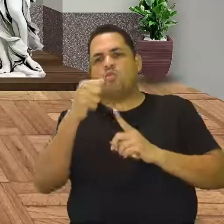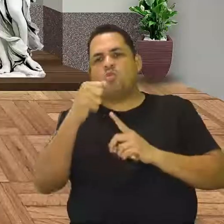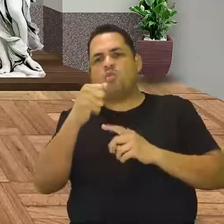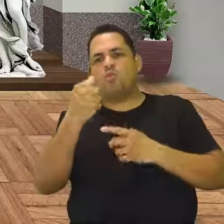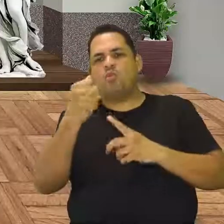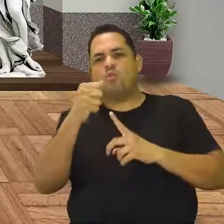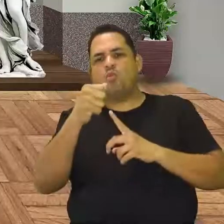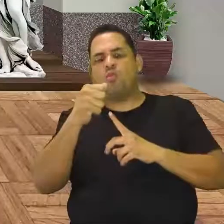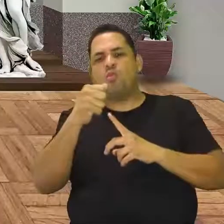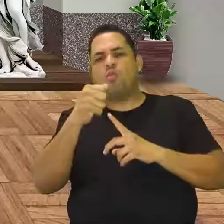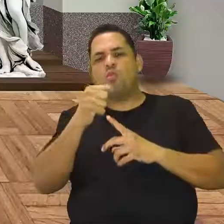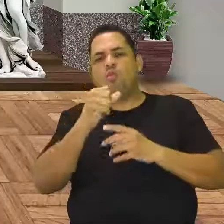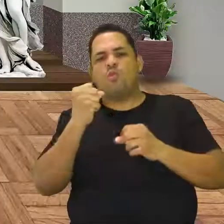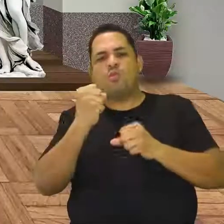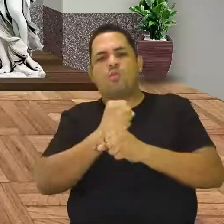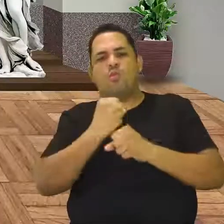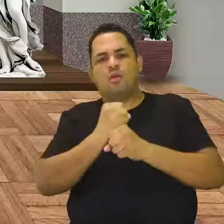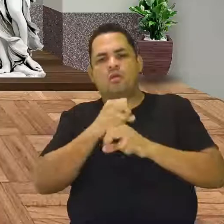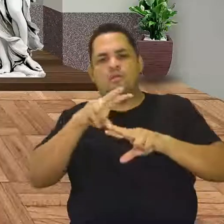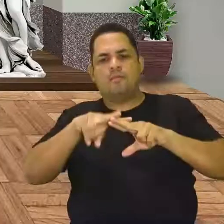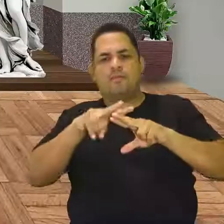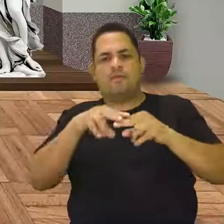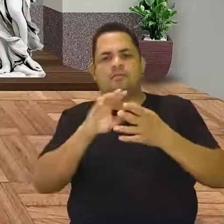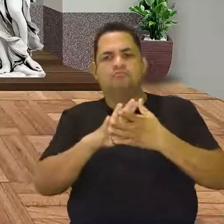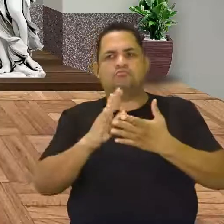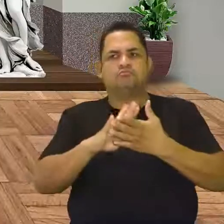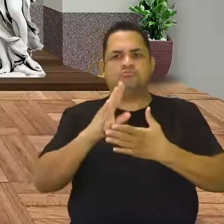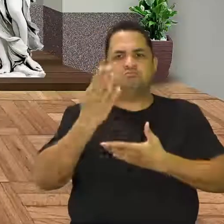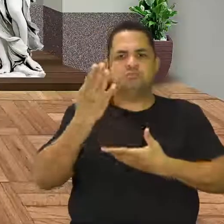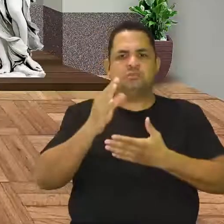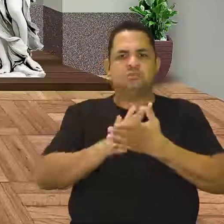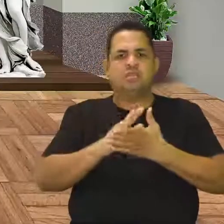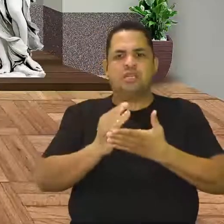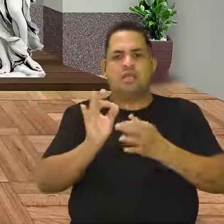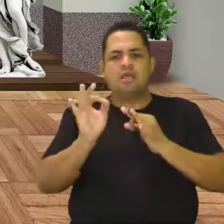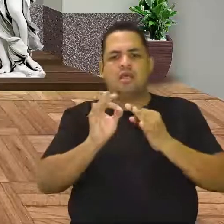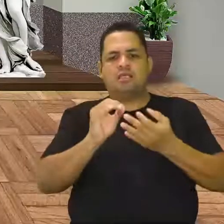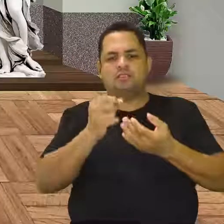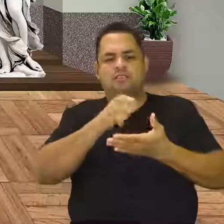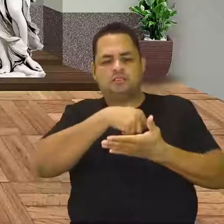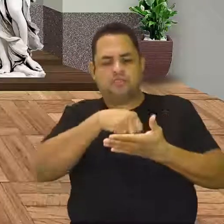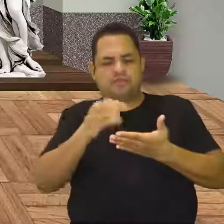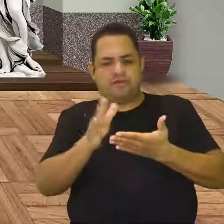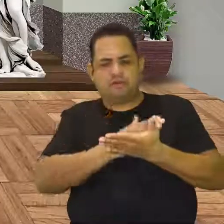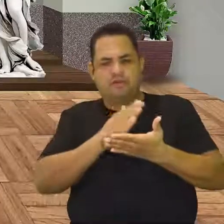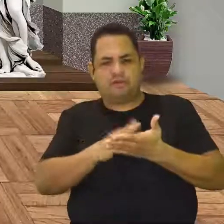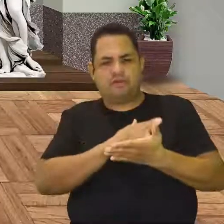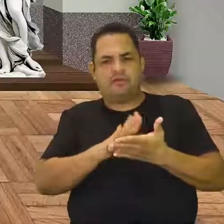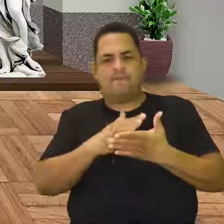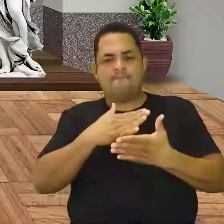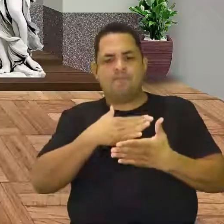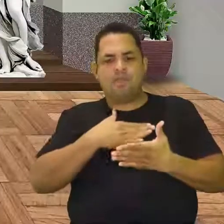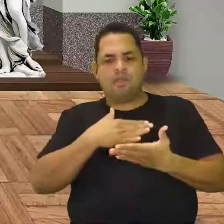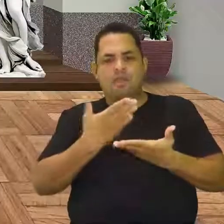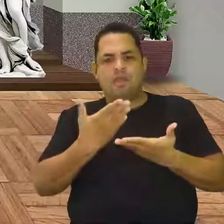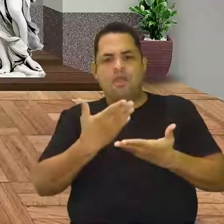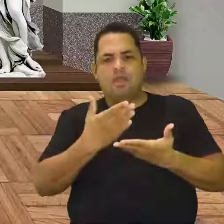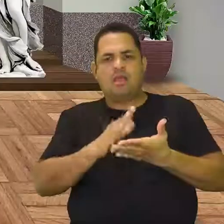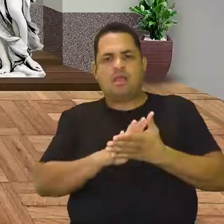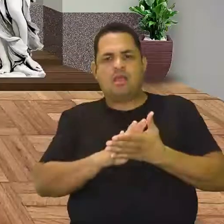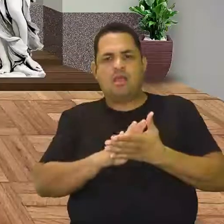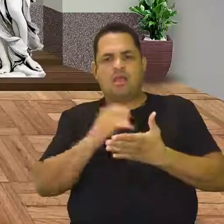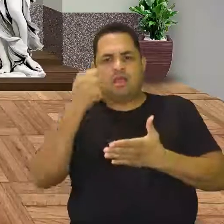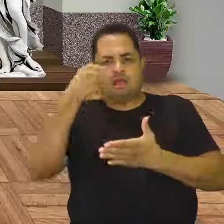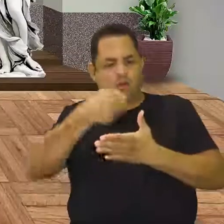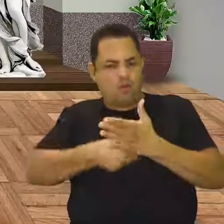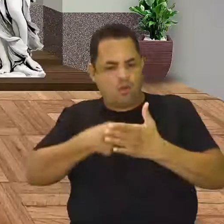figura dele passa a ser emblemática. Ele criou uma obra na prisão chamada Mein Kampf, e ali toda a ideologia,